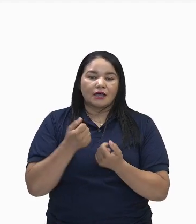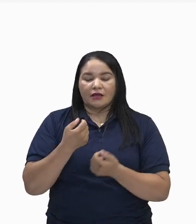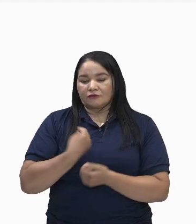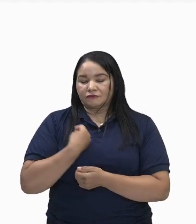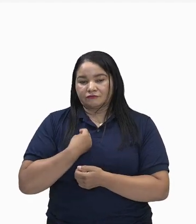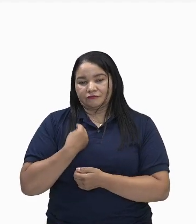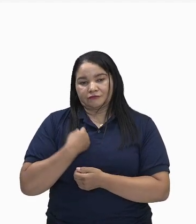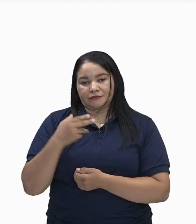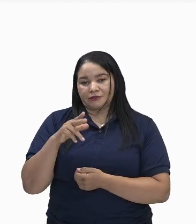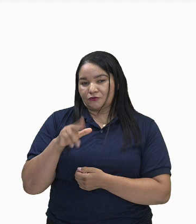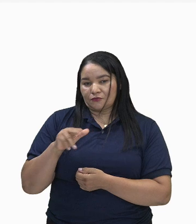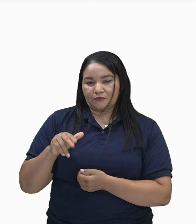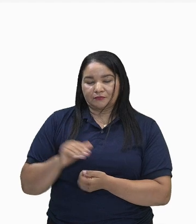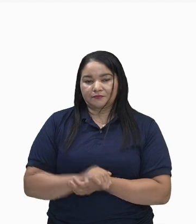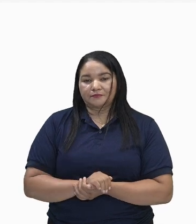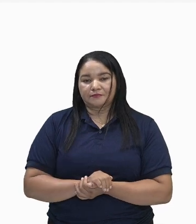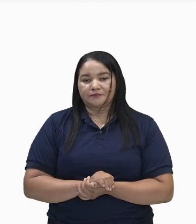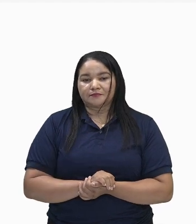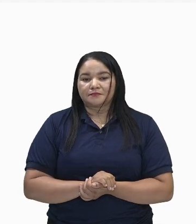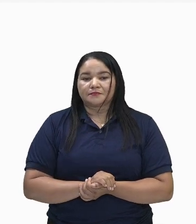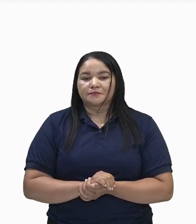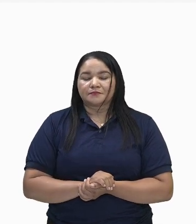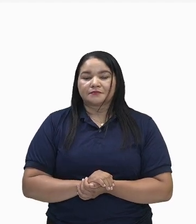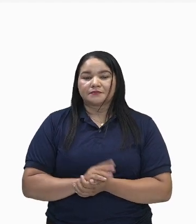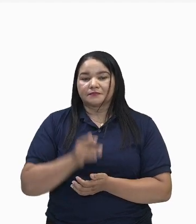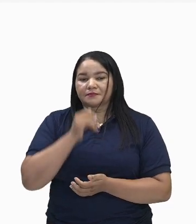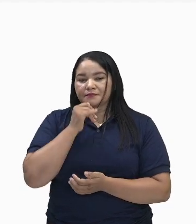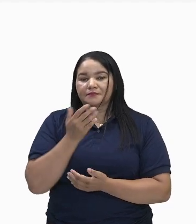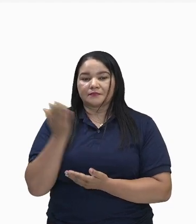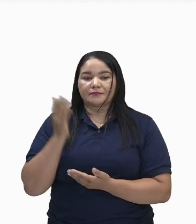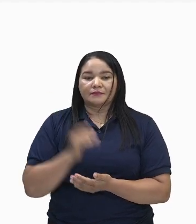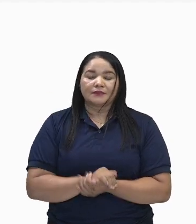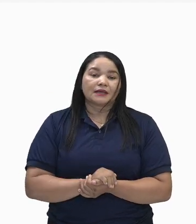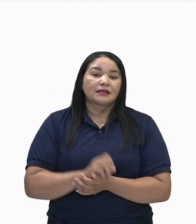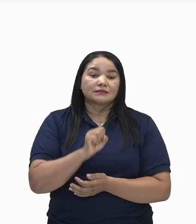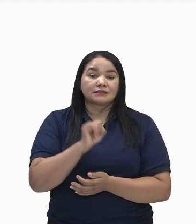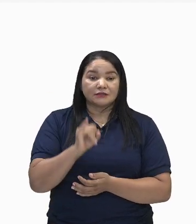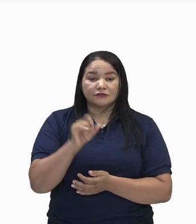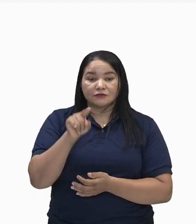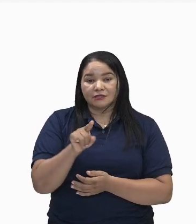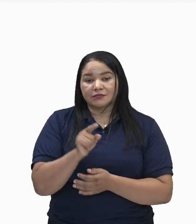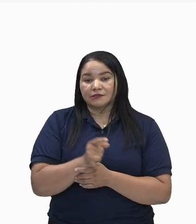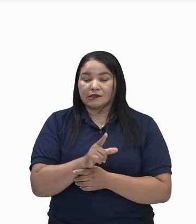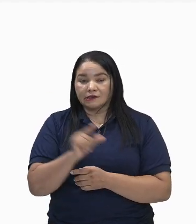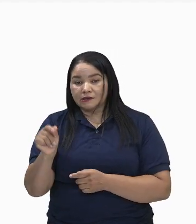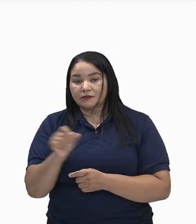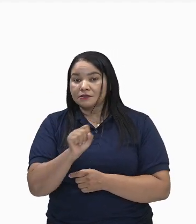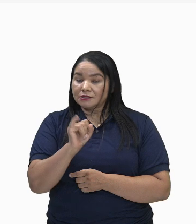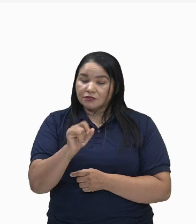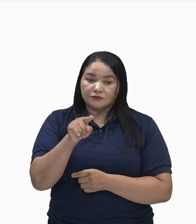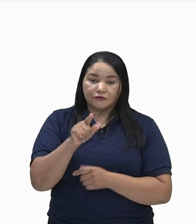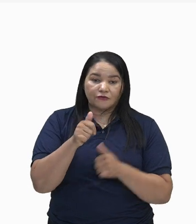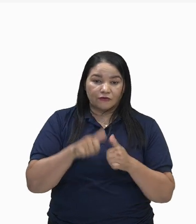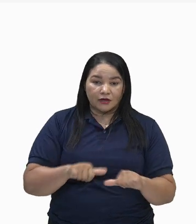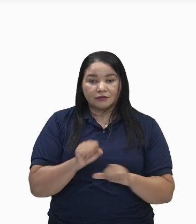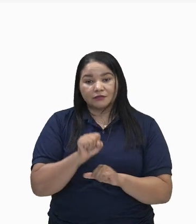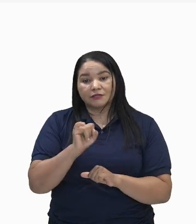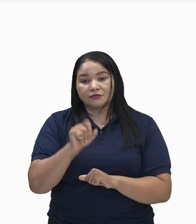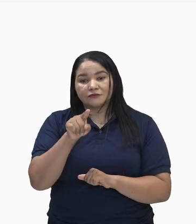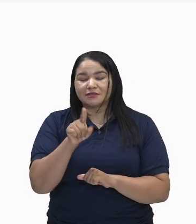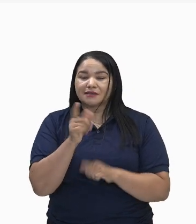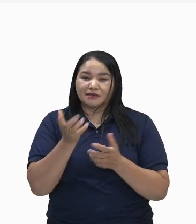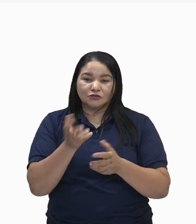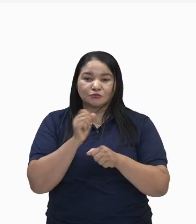vivi. Ok? Vamos ver um exemplo. Se você sair, se você ficar, se você quiser